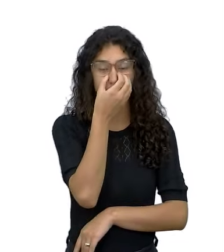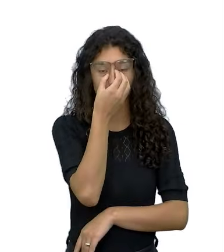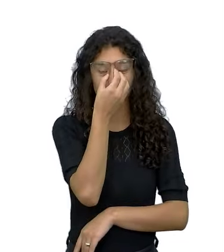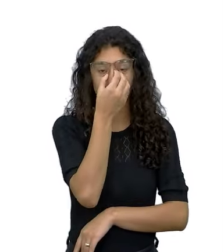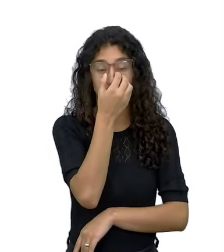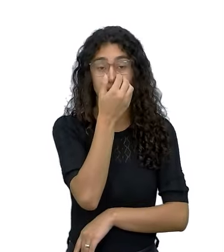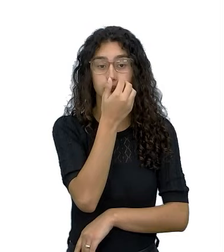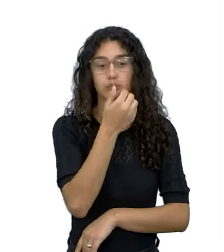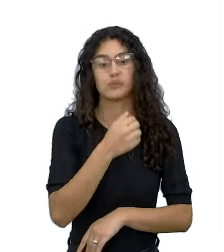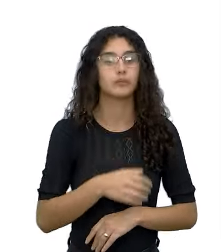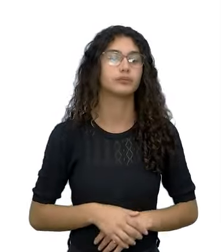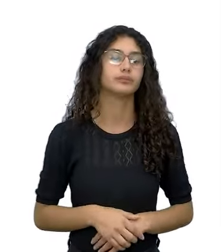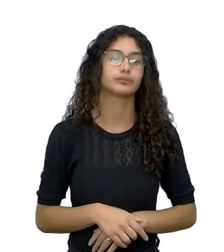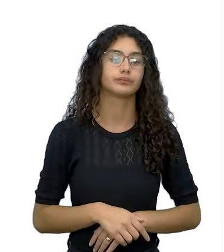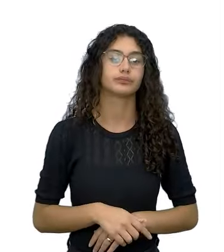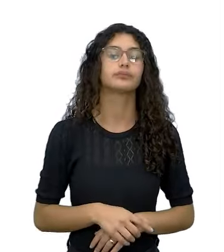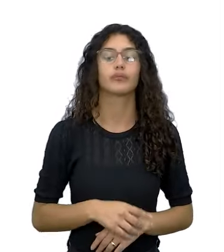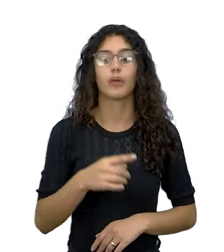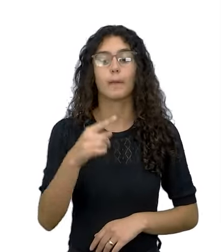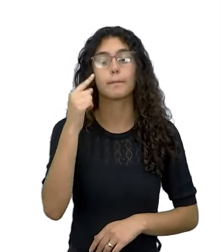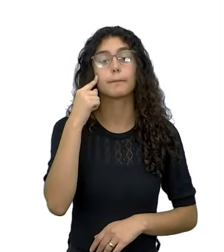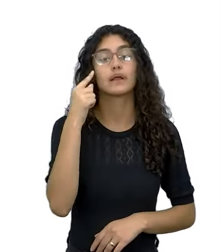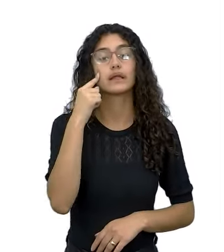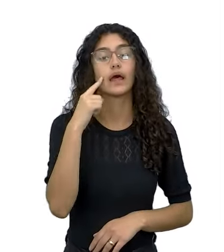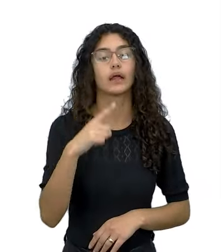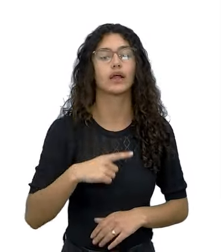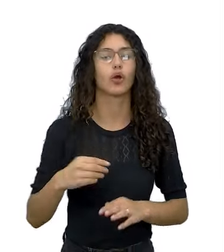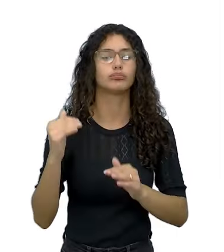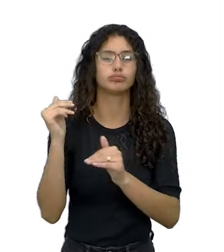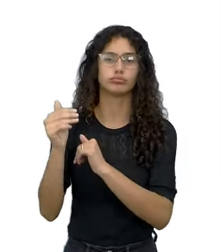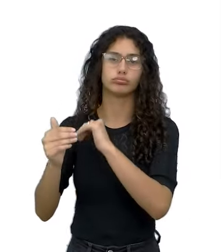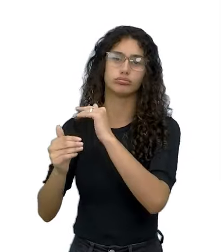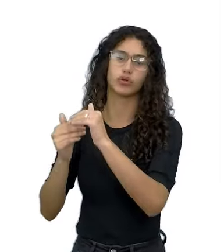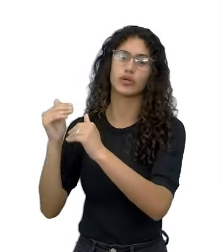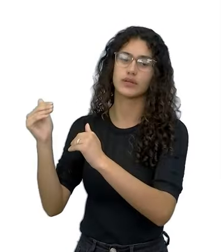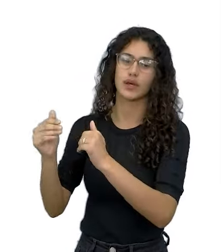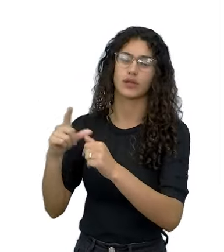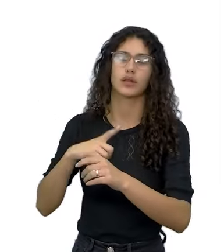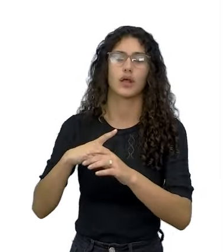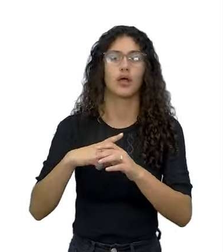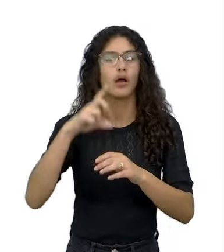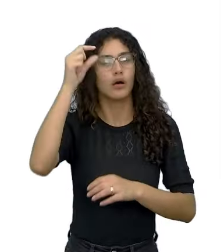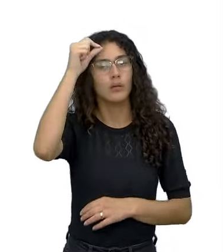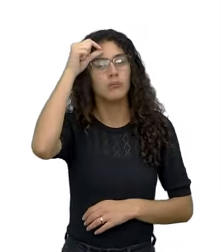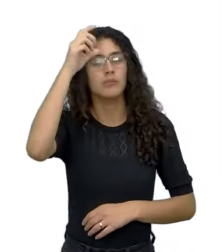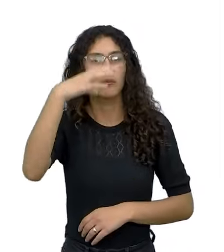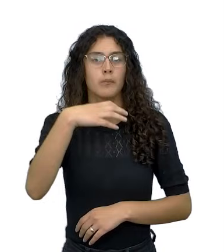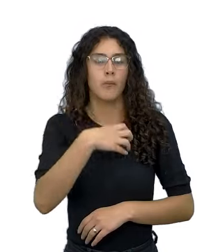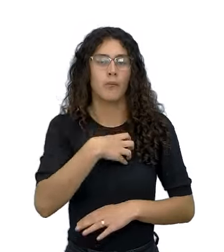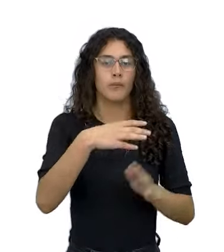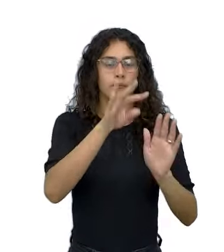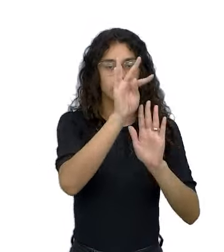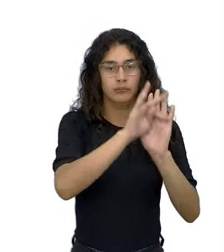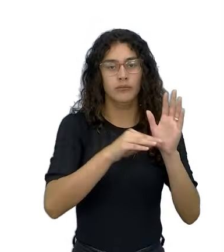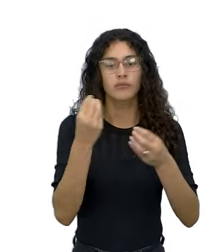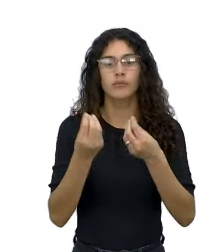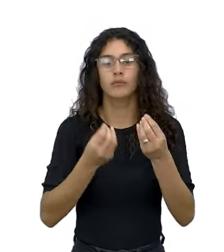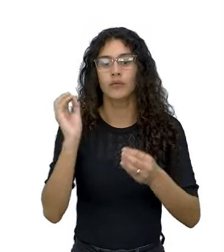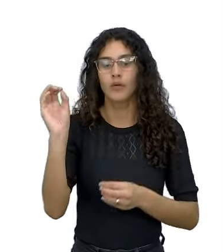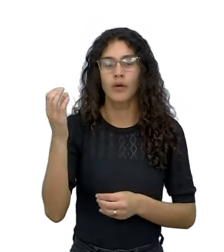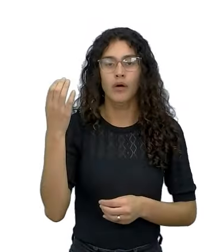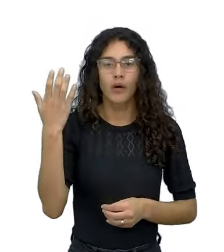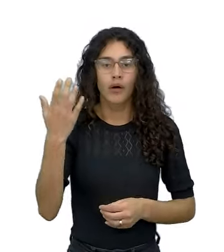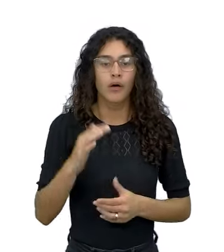Bom, aqui então a gente vai pensar um pouquinho nesse processo aí, né, da construção de sentidos do texto. Como que funciona então